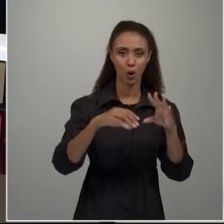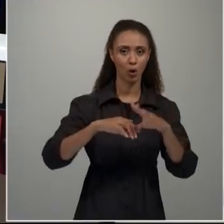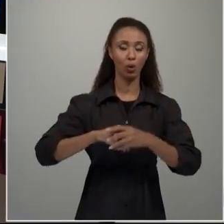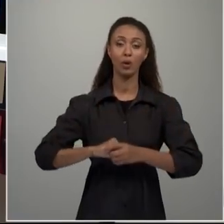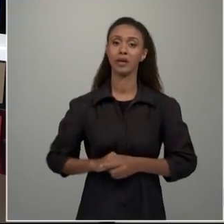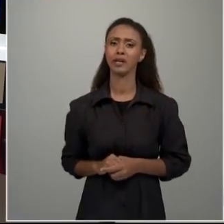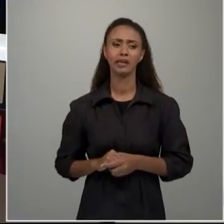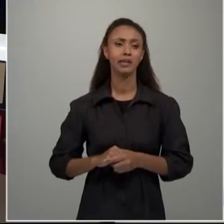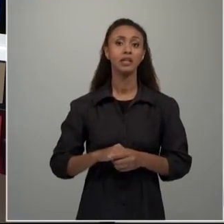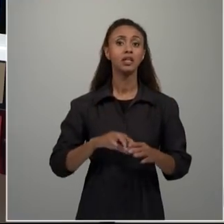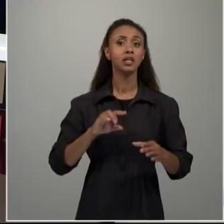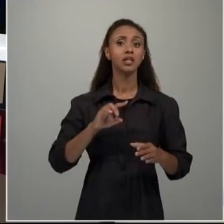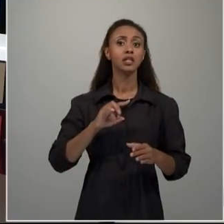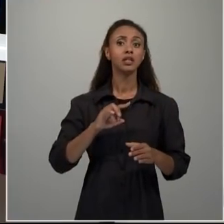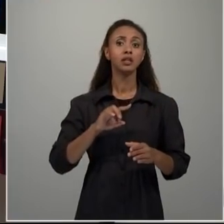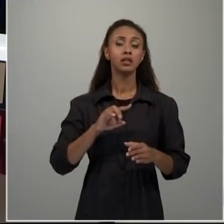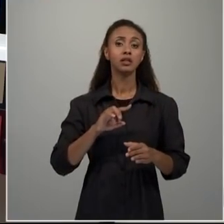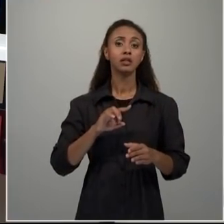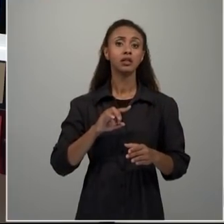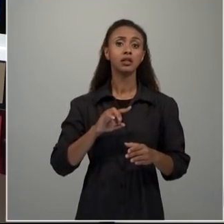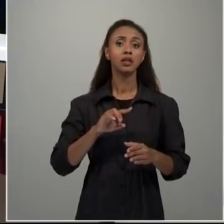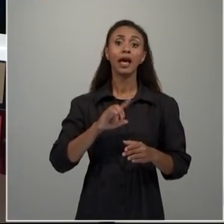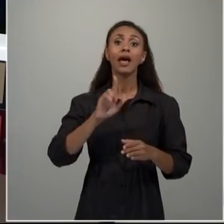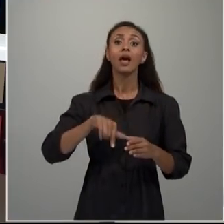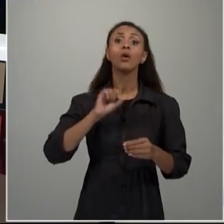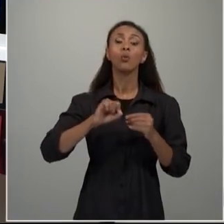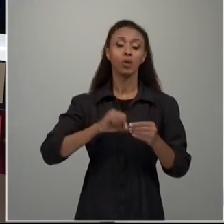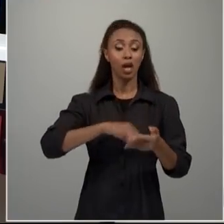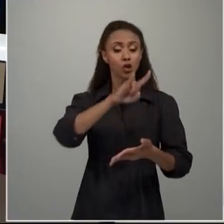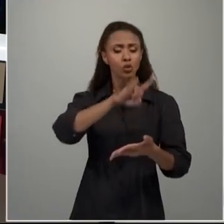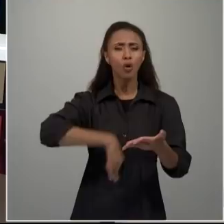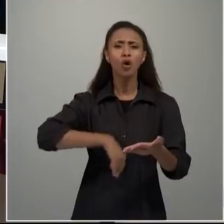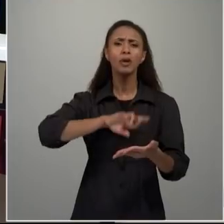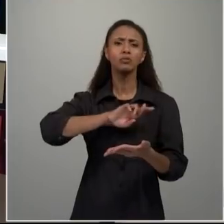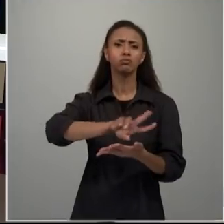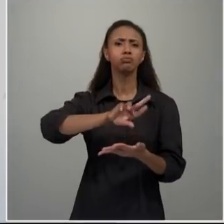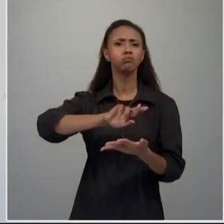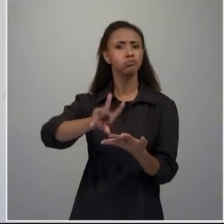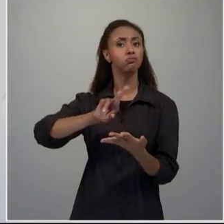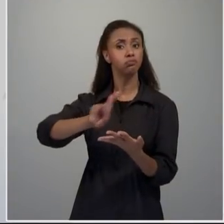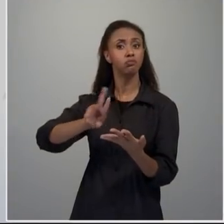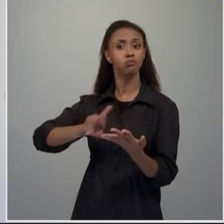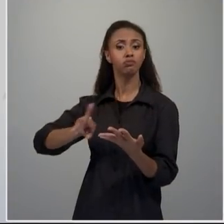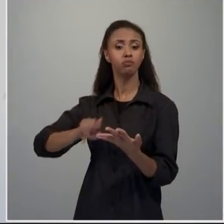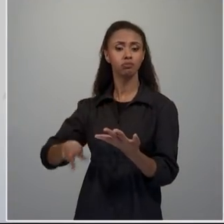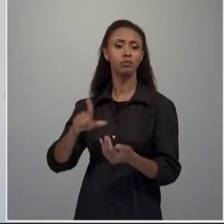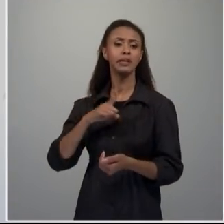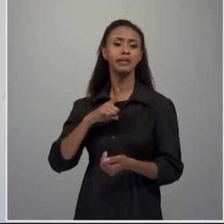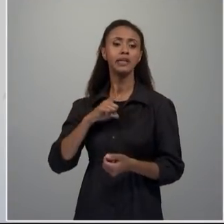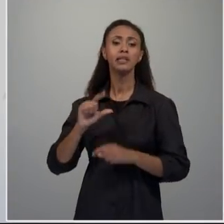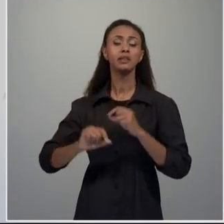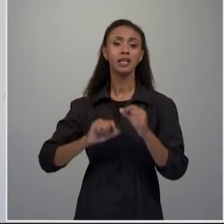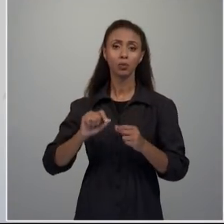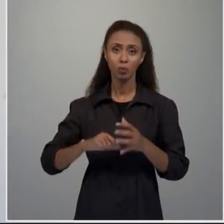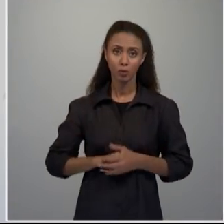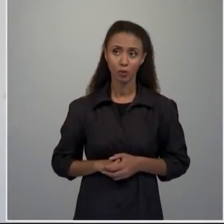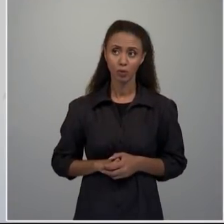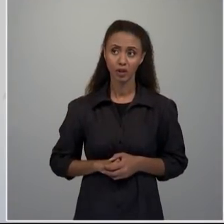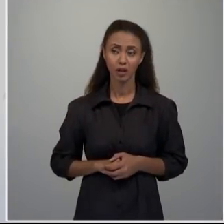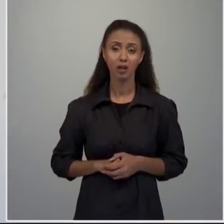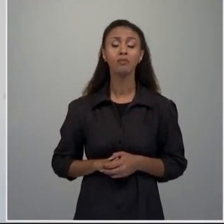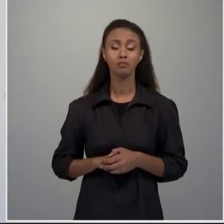derrubando vários artigos vários documentos diferentes então você vai ter um leque of intent que é nossa